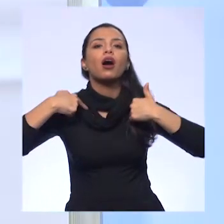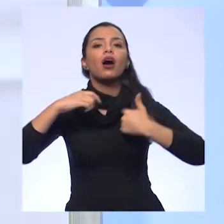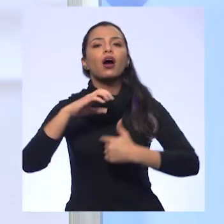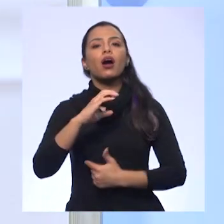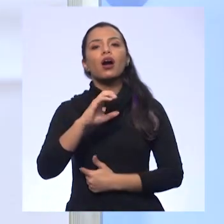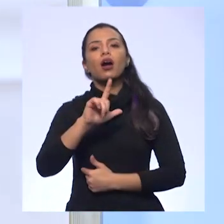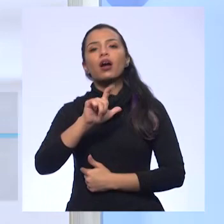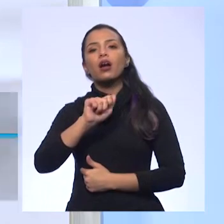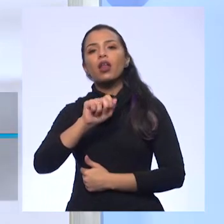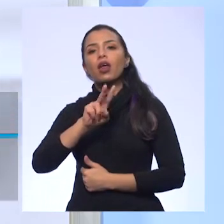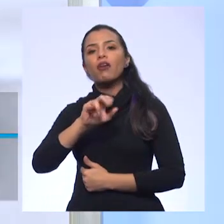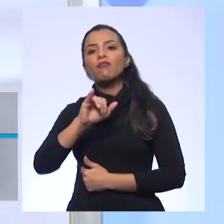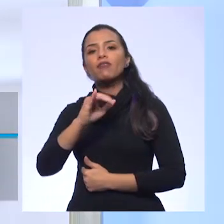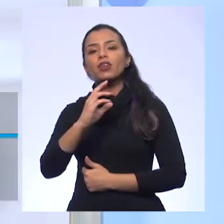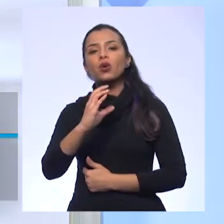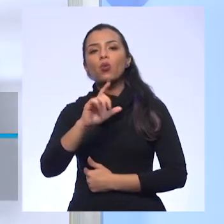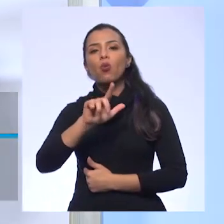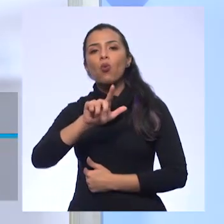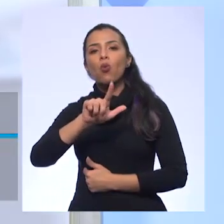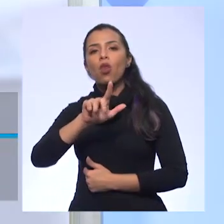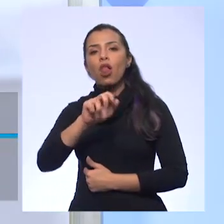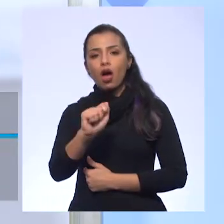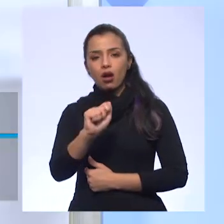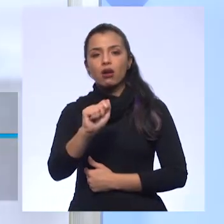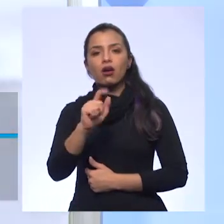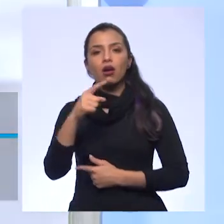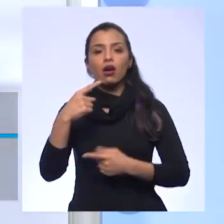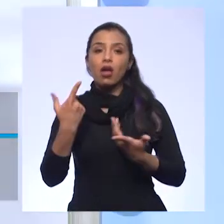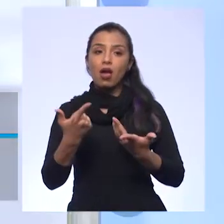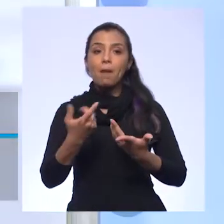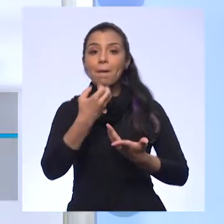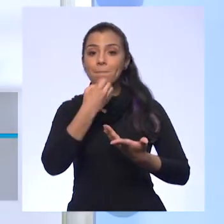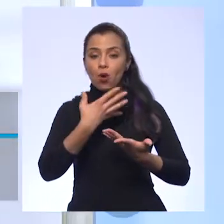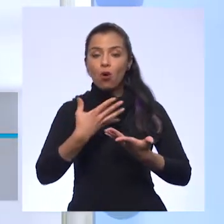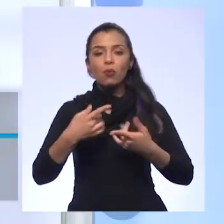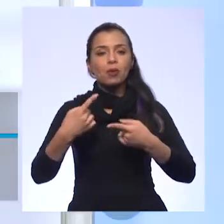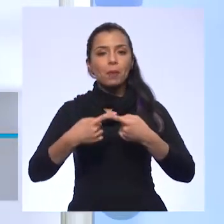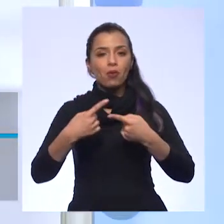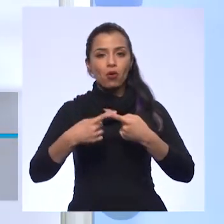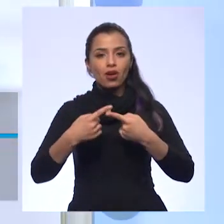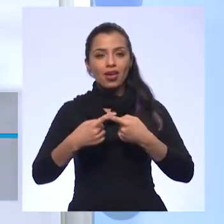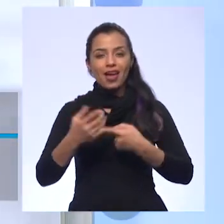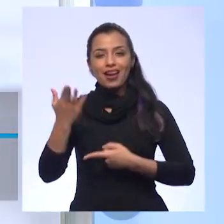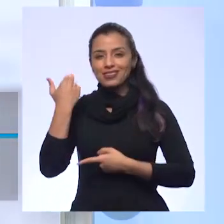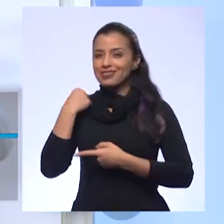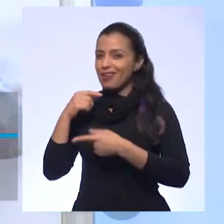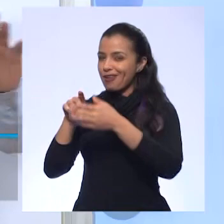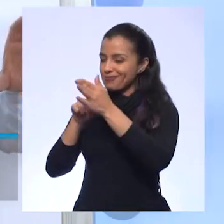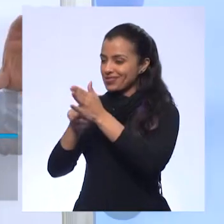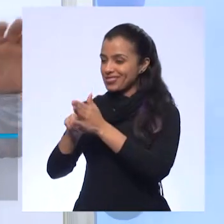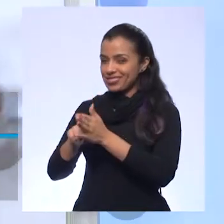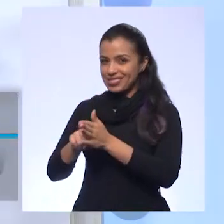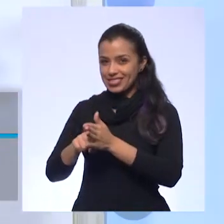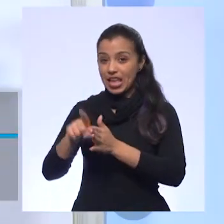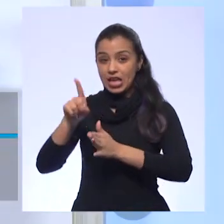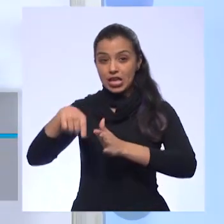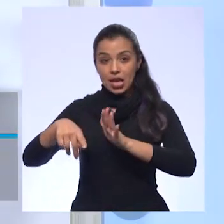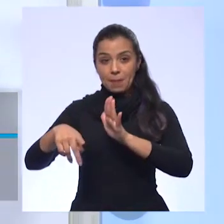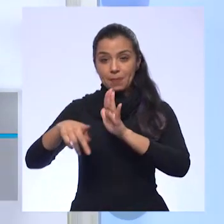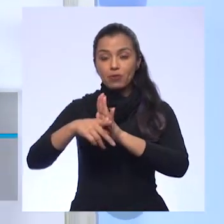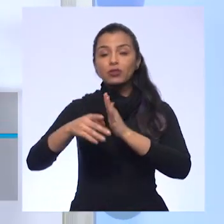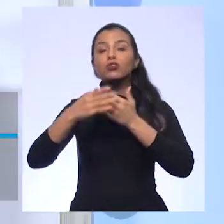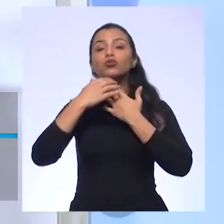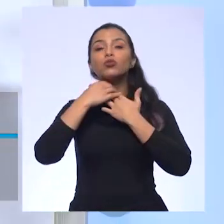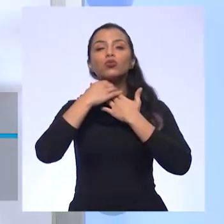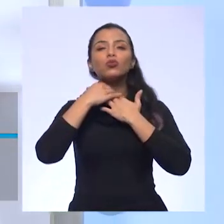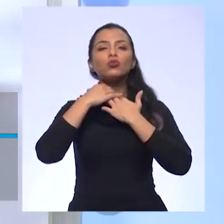muito característico porque, olha só as informações, né? Eu tinha colhido essa informação que é do pescoço, que é um nome grandão, para a gente trazer essa brincadeira